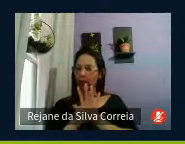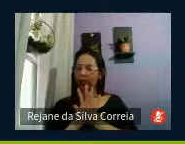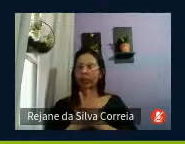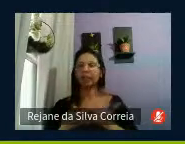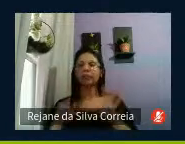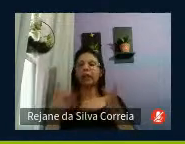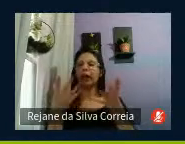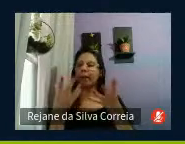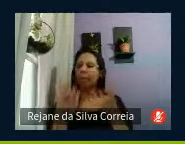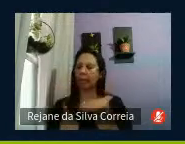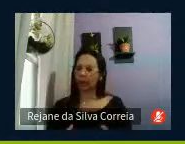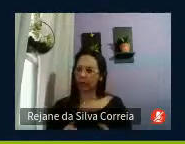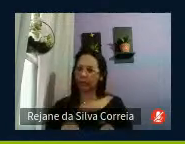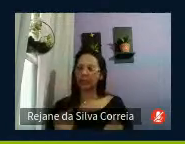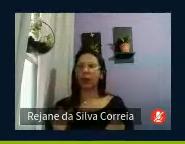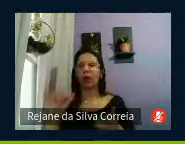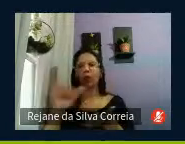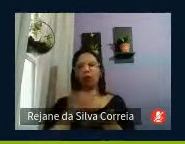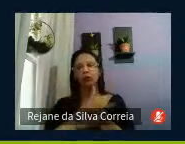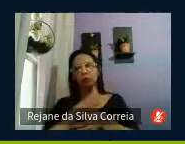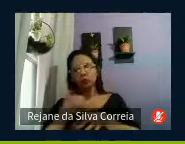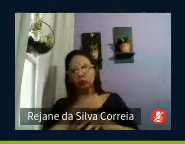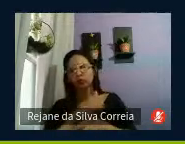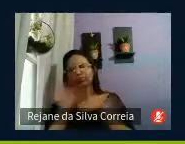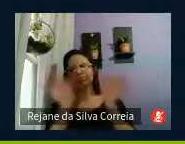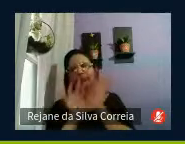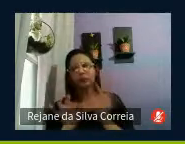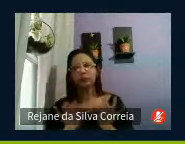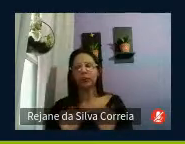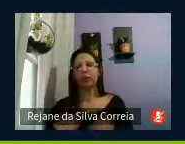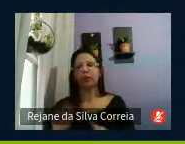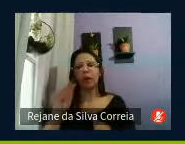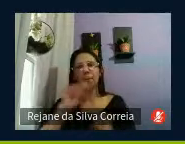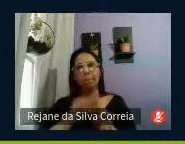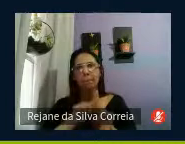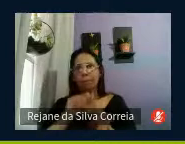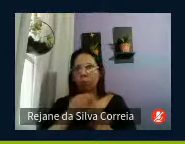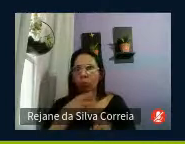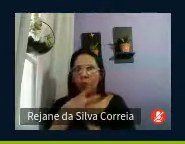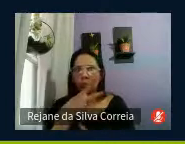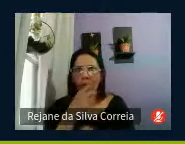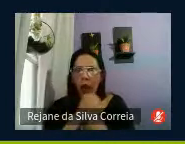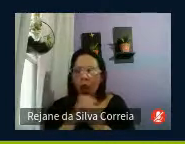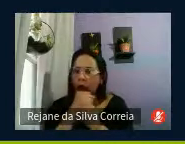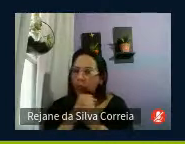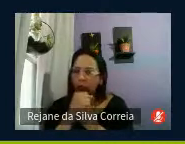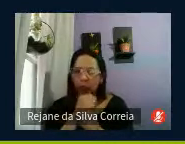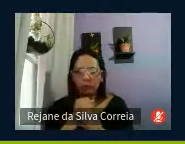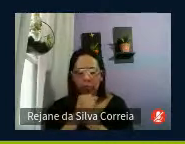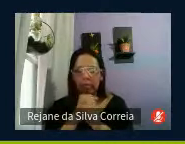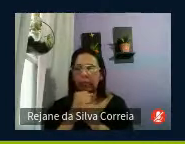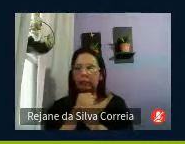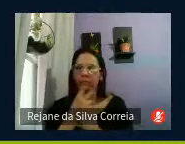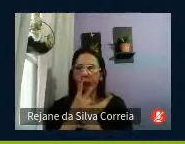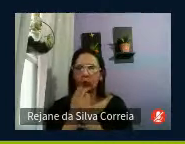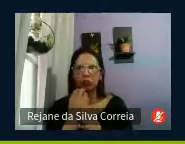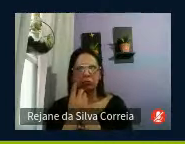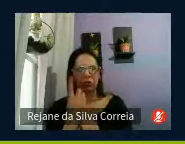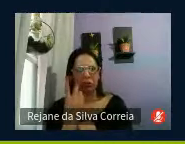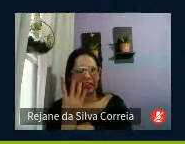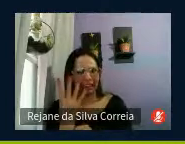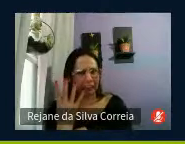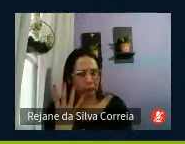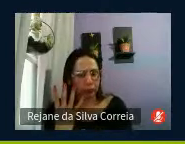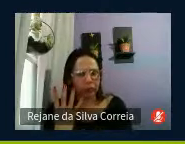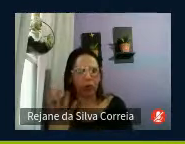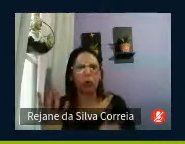com regulamentação, em 2014. Olha o tempo que levou para a gente aprimorar o